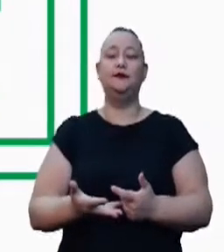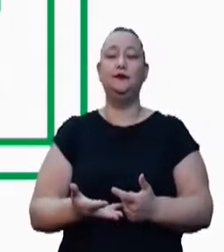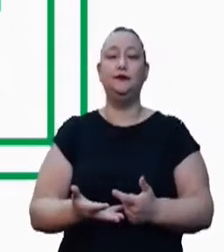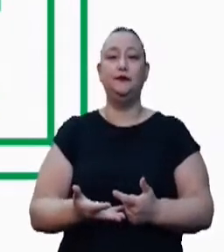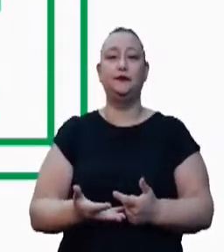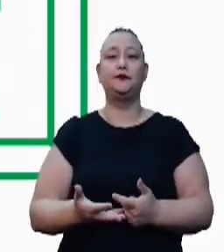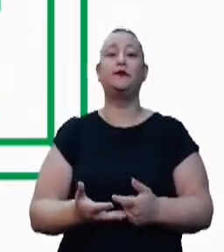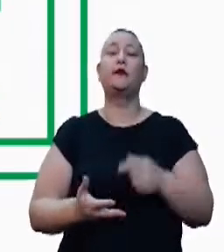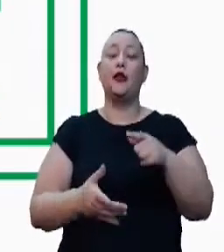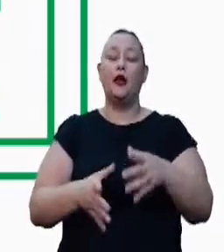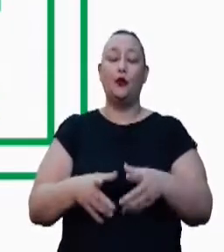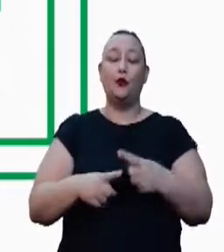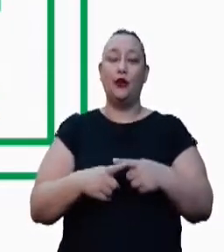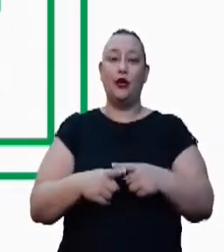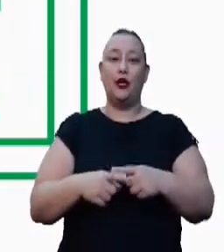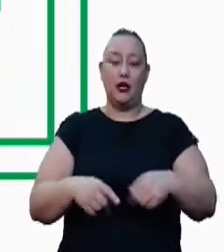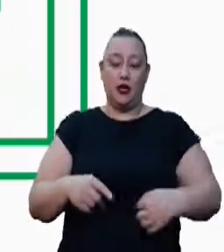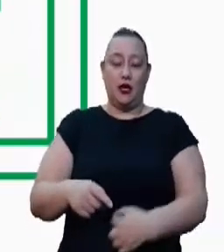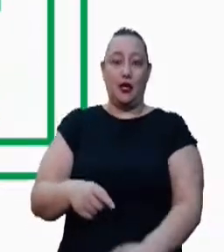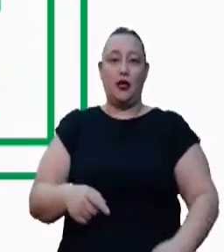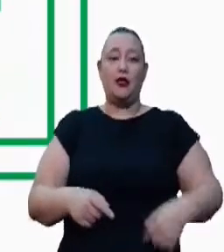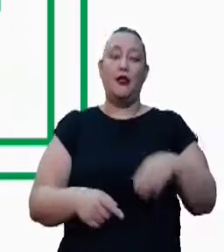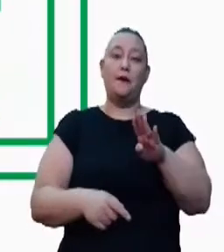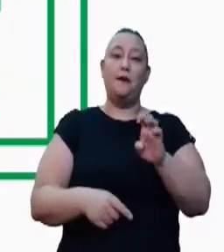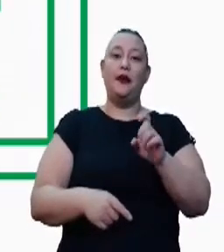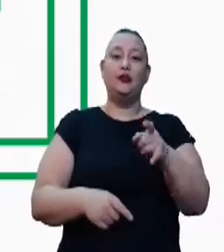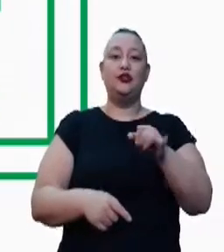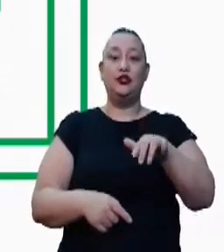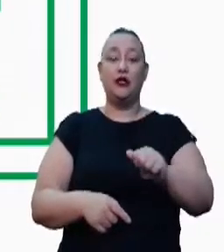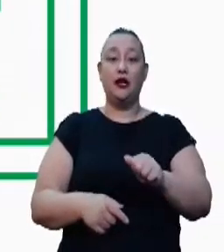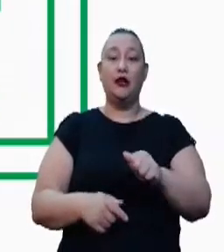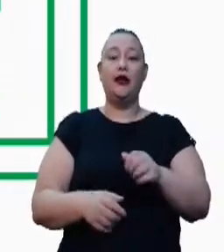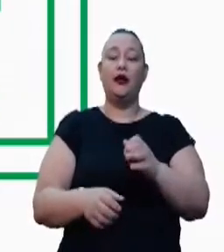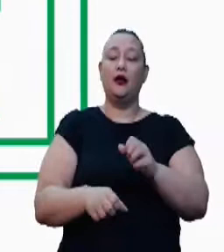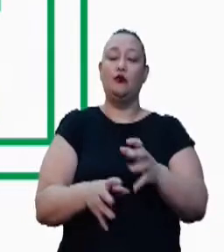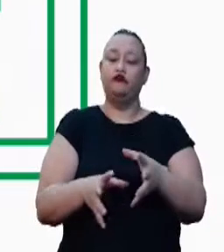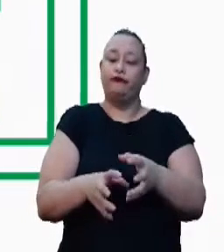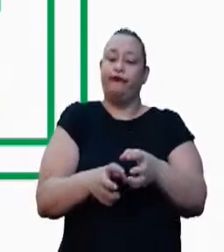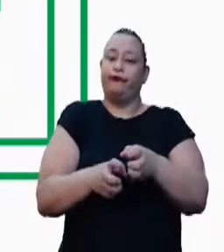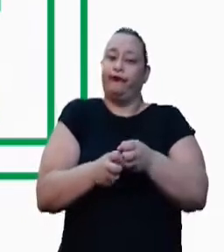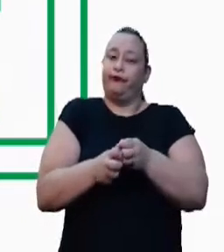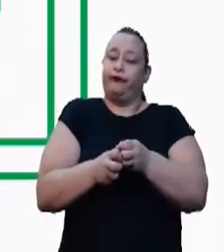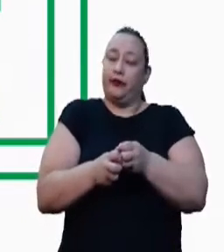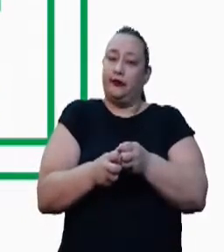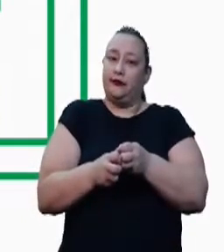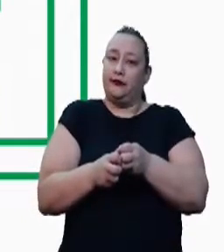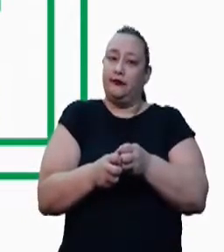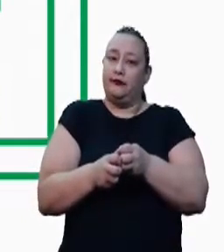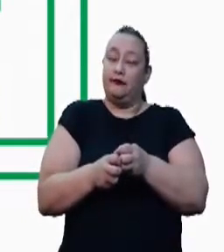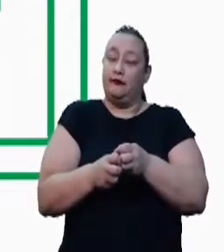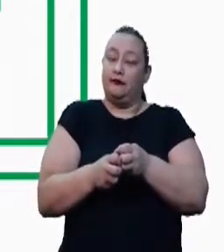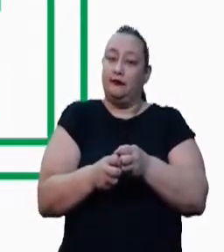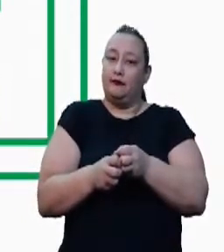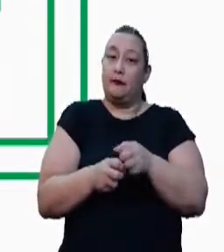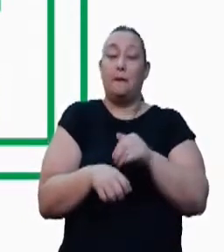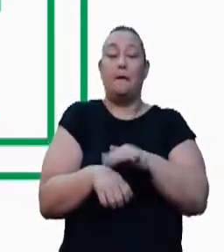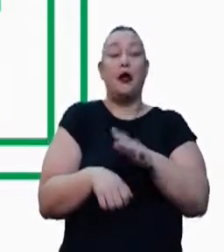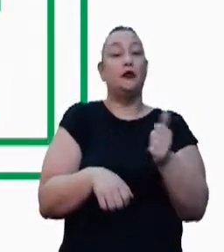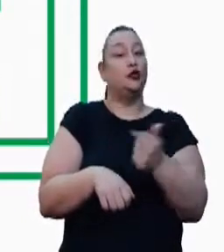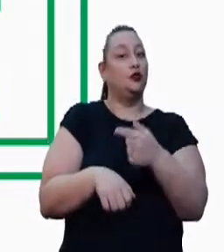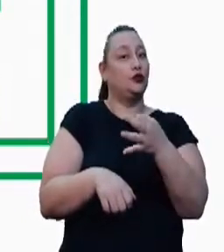um músculo que é um músculo que contrai a bexiga mais do que